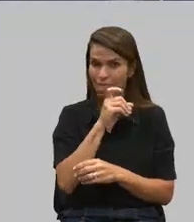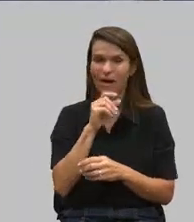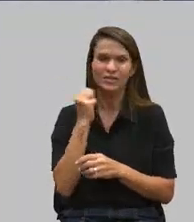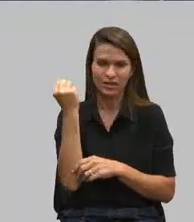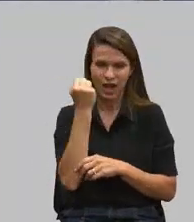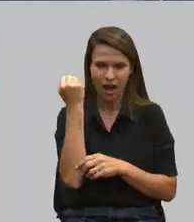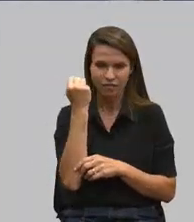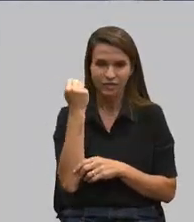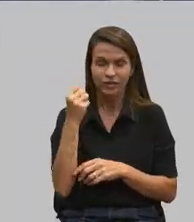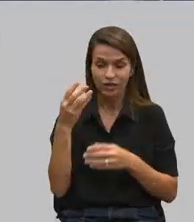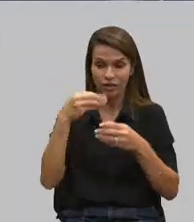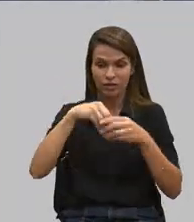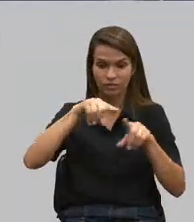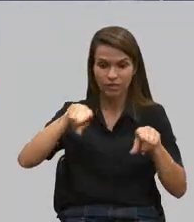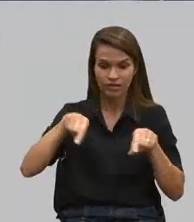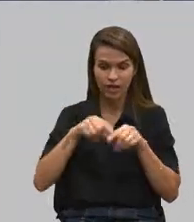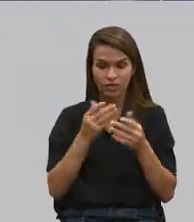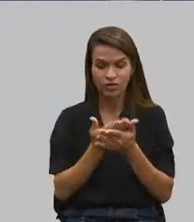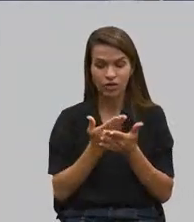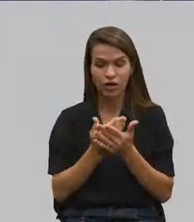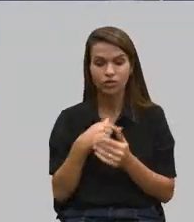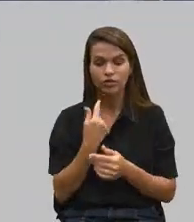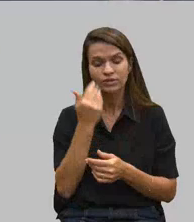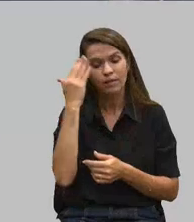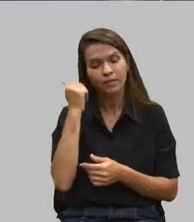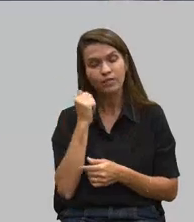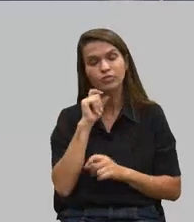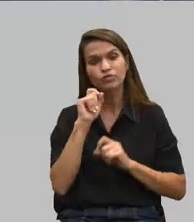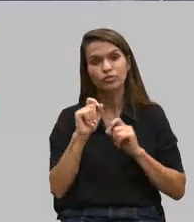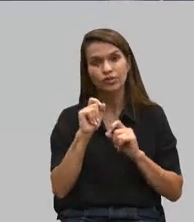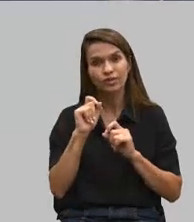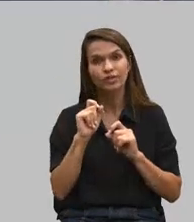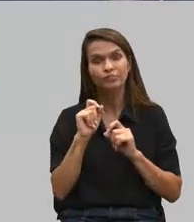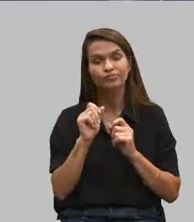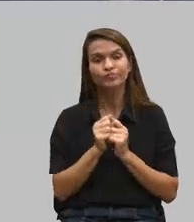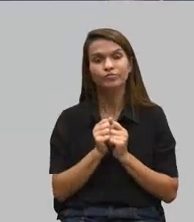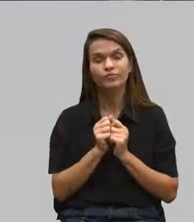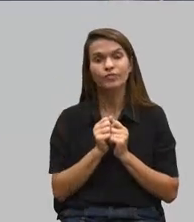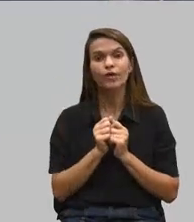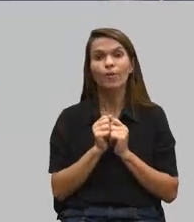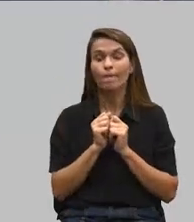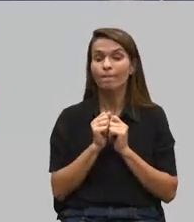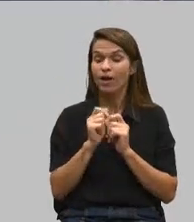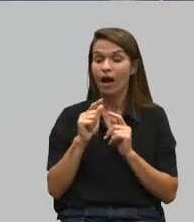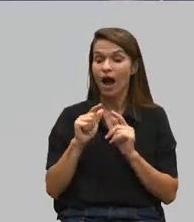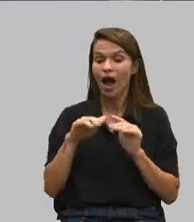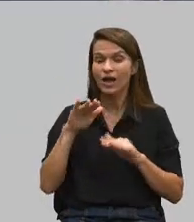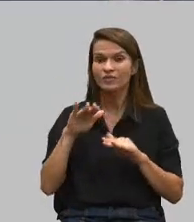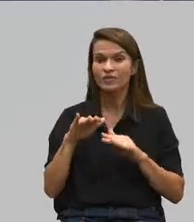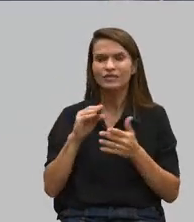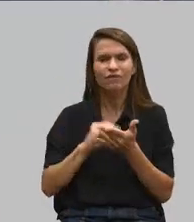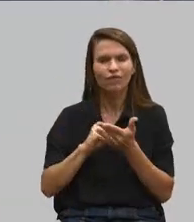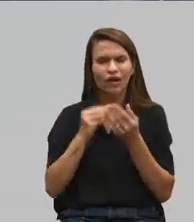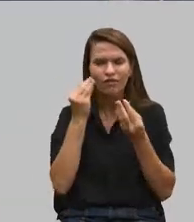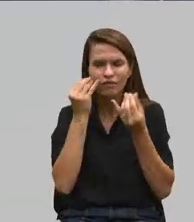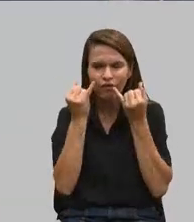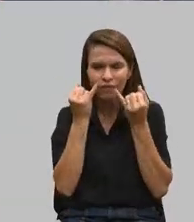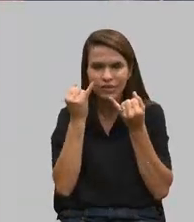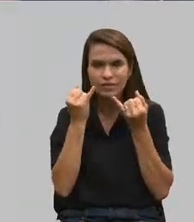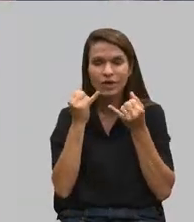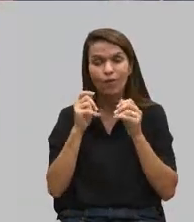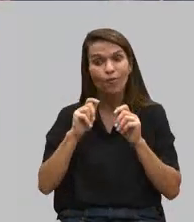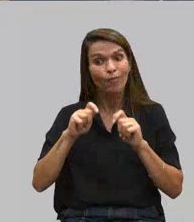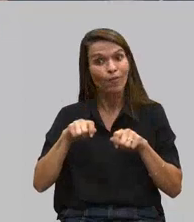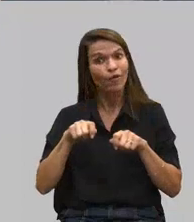de aula nós sabemos ali que a a situação ela pode levar a uma a